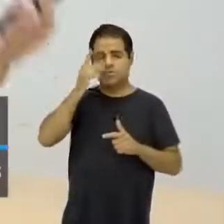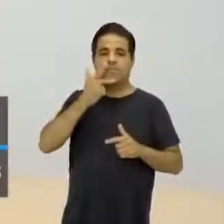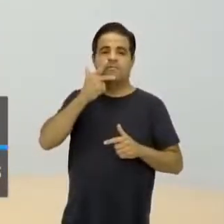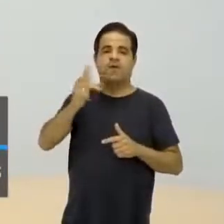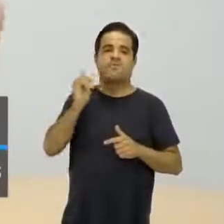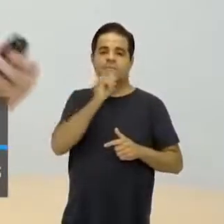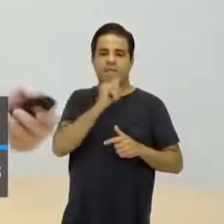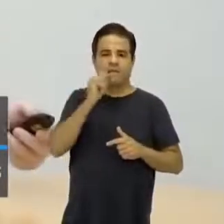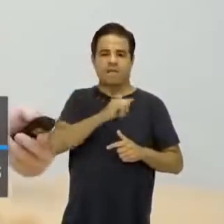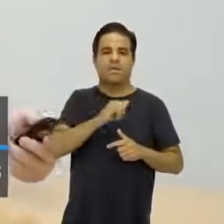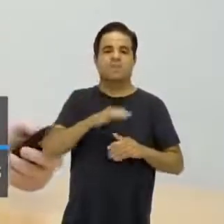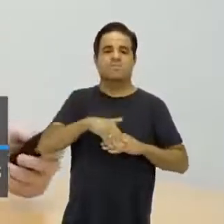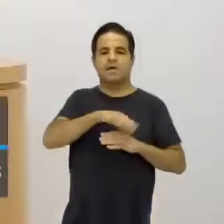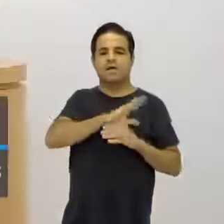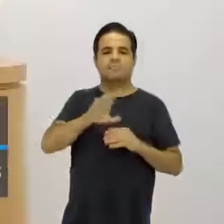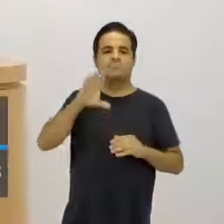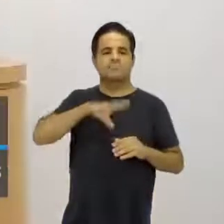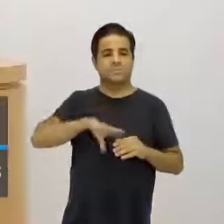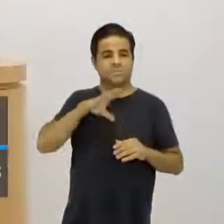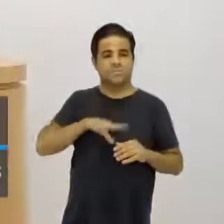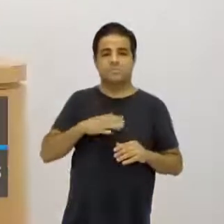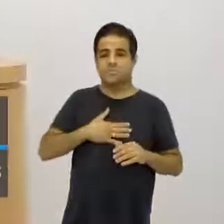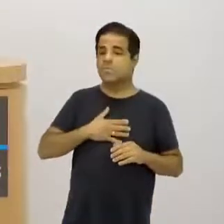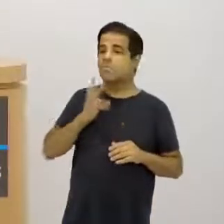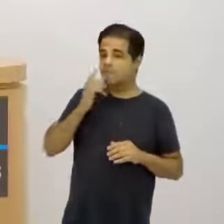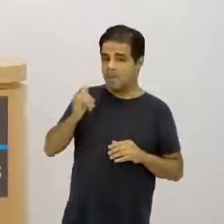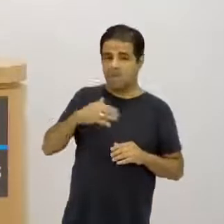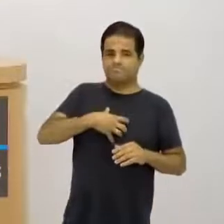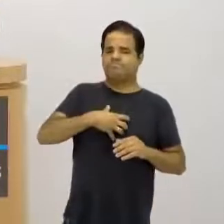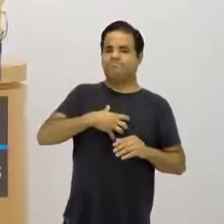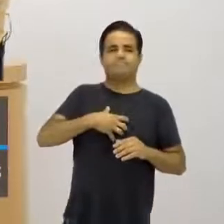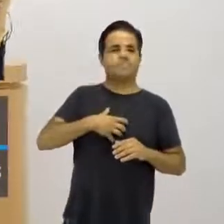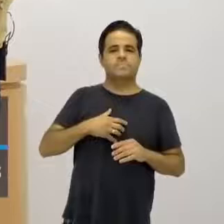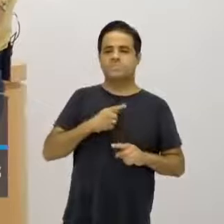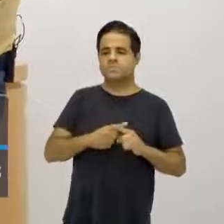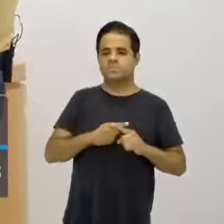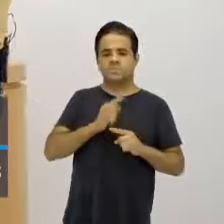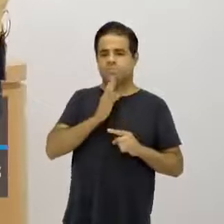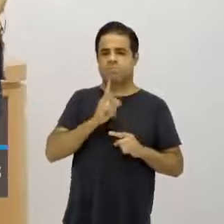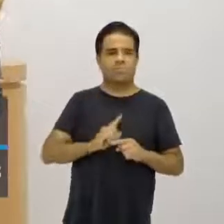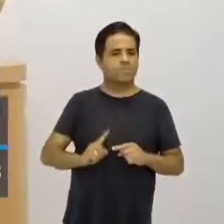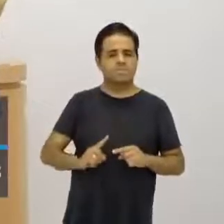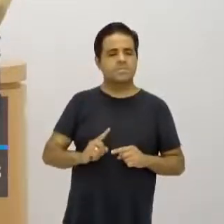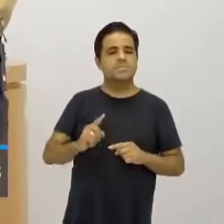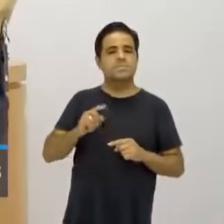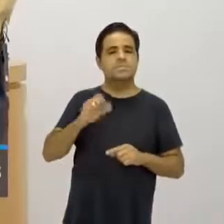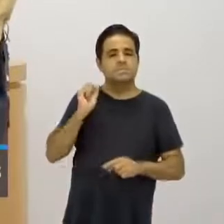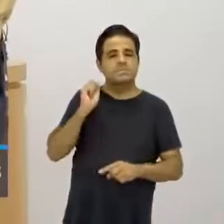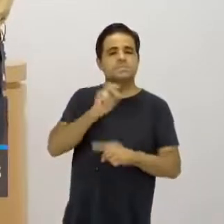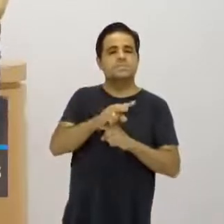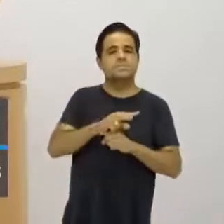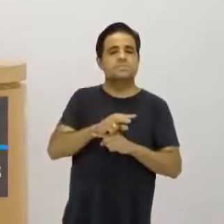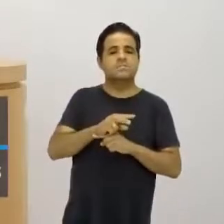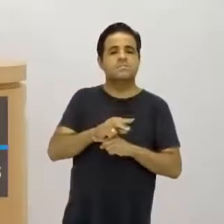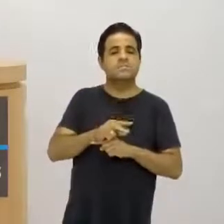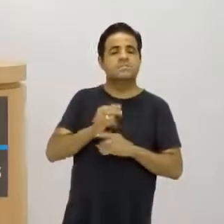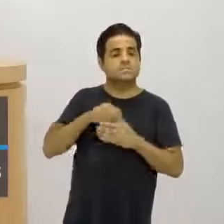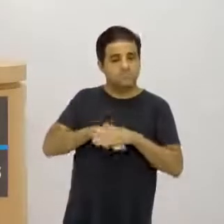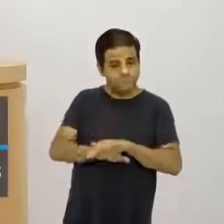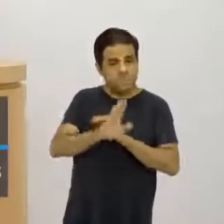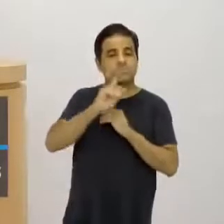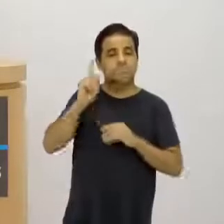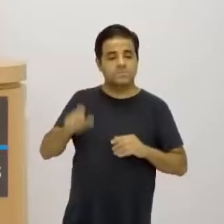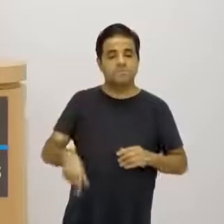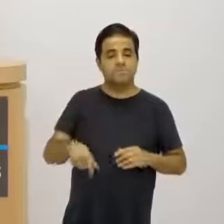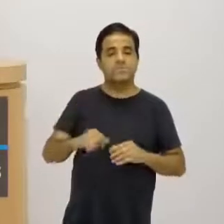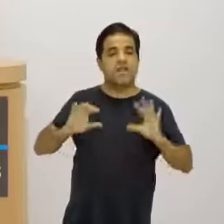por conta de tantos imigrantes. Né? Meu pai ficou muito comovido, inclusive, porque ele não conhecia isso, e ele virou um habitué, tanto